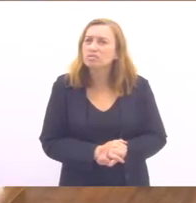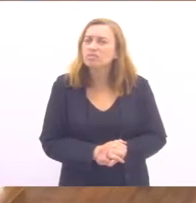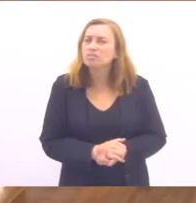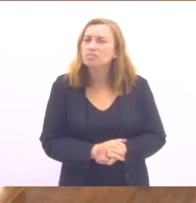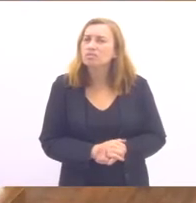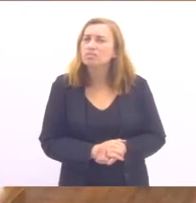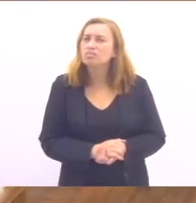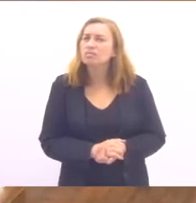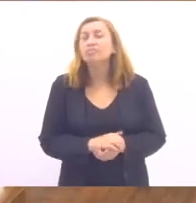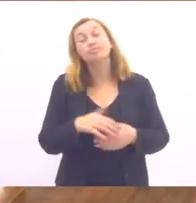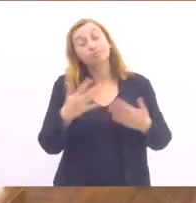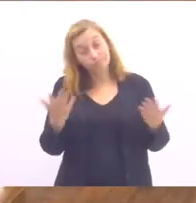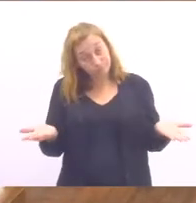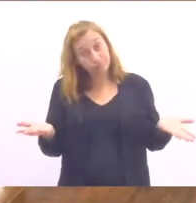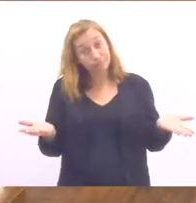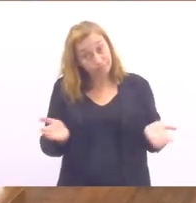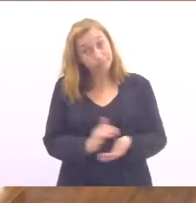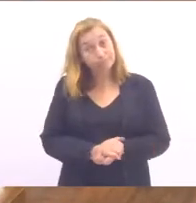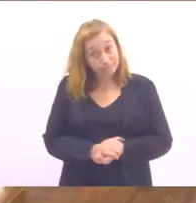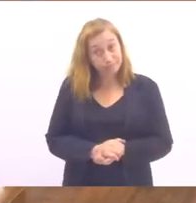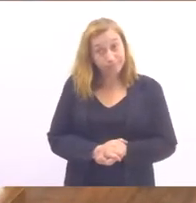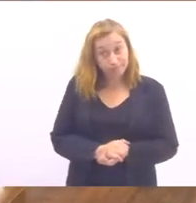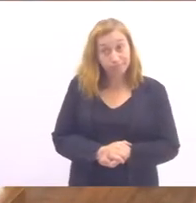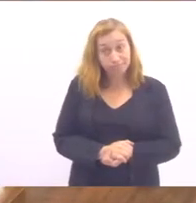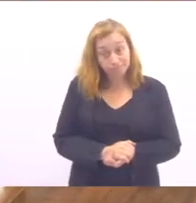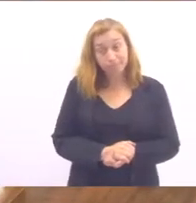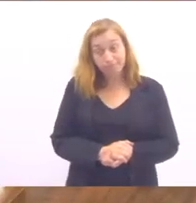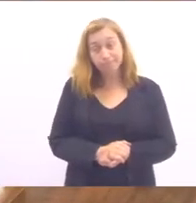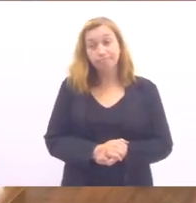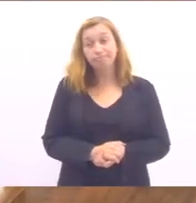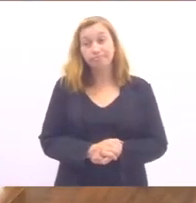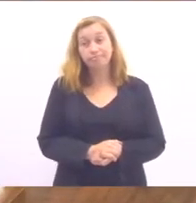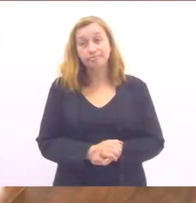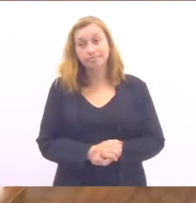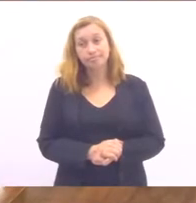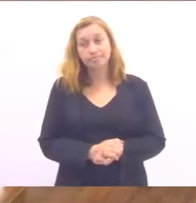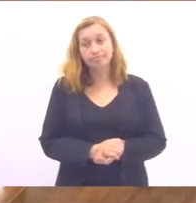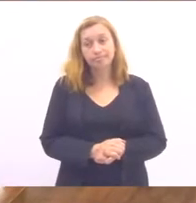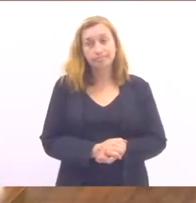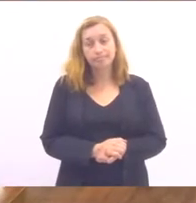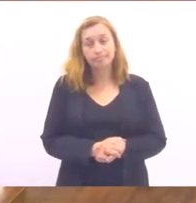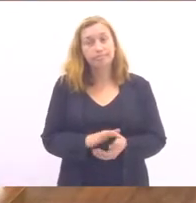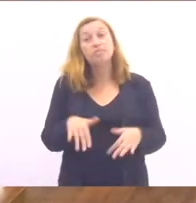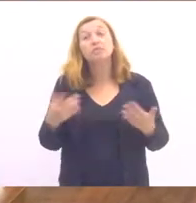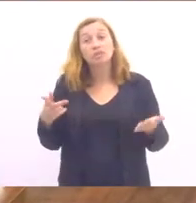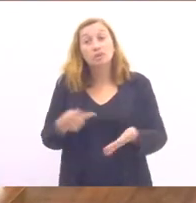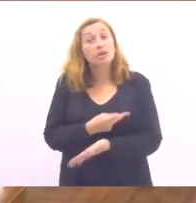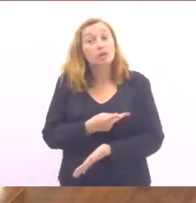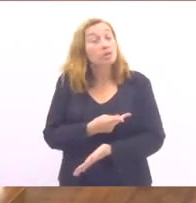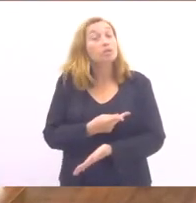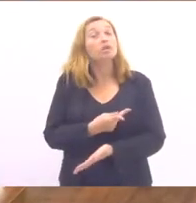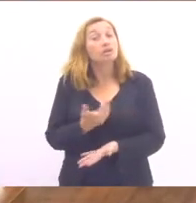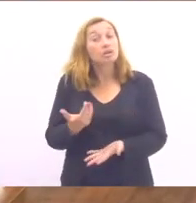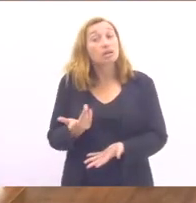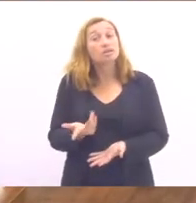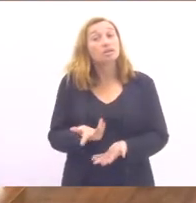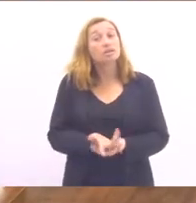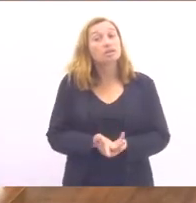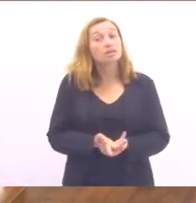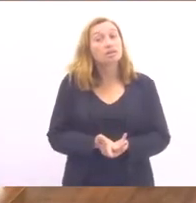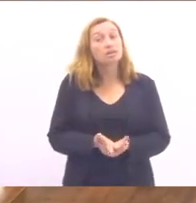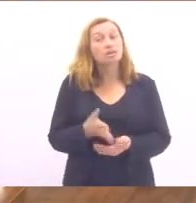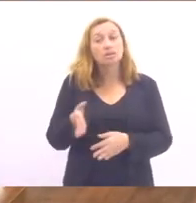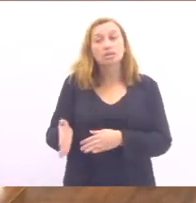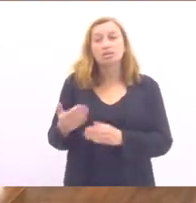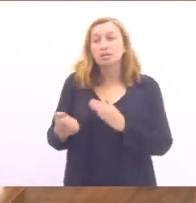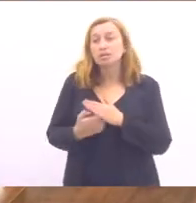Sabe? Então, assim... Bom, está colocado uma questão. Quando é que isso acontece? Santiago, e a gente, você seguinte, colocou uma questão. Eu chego questão lá na